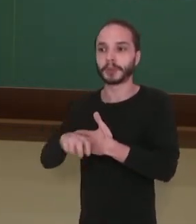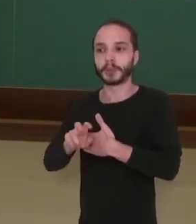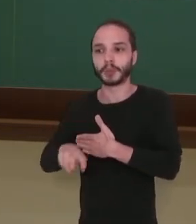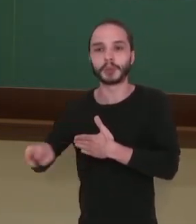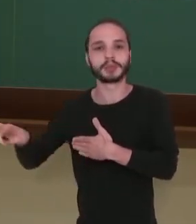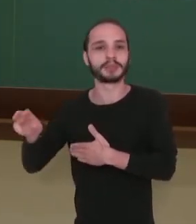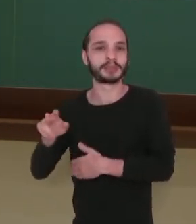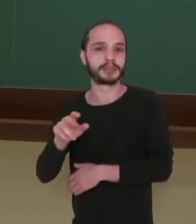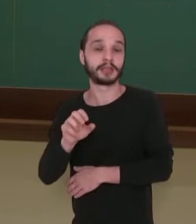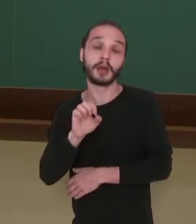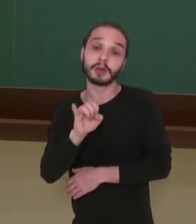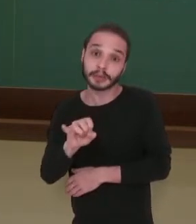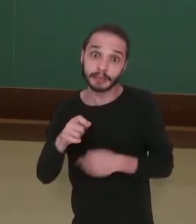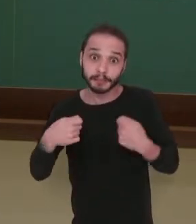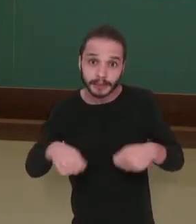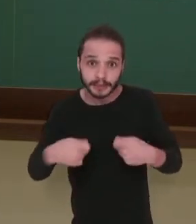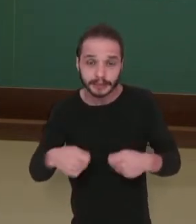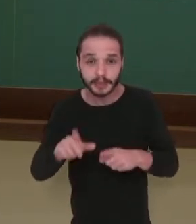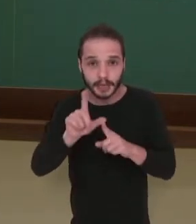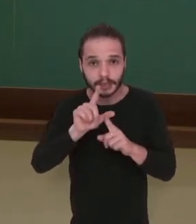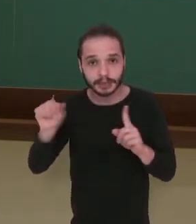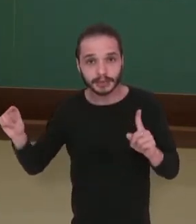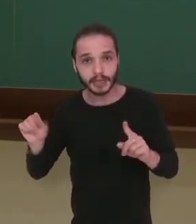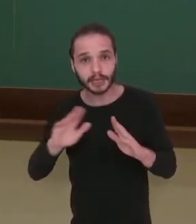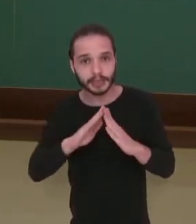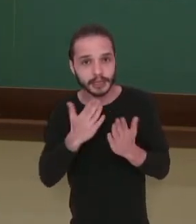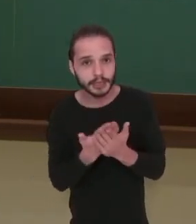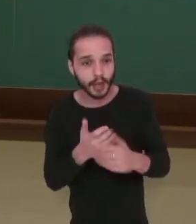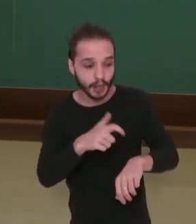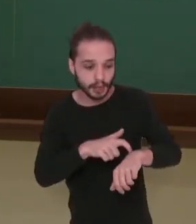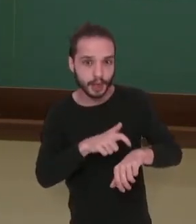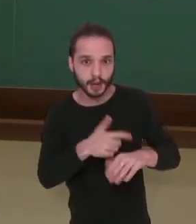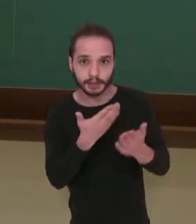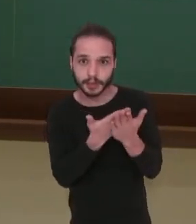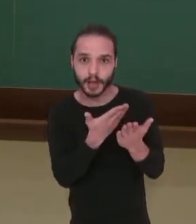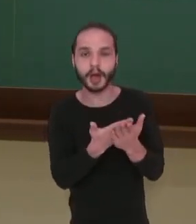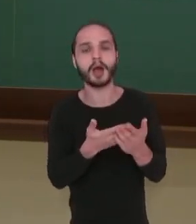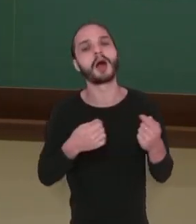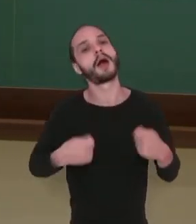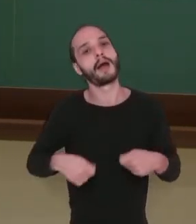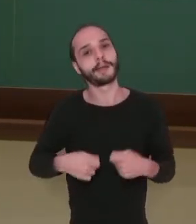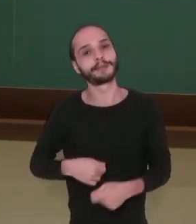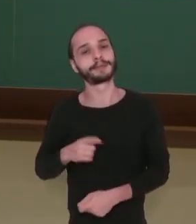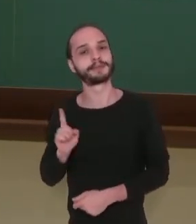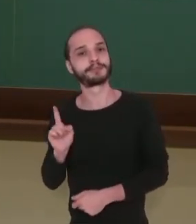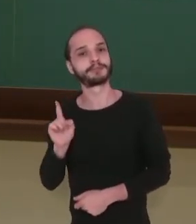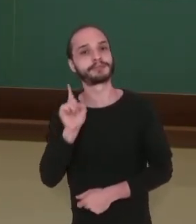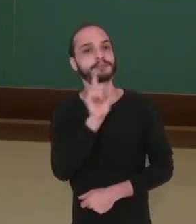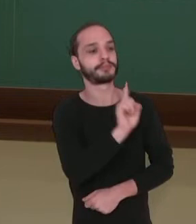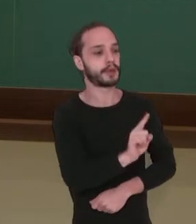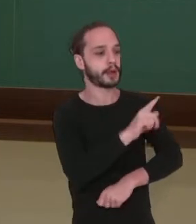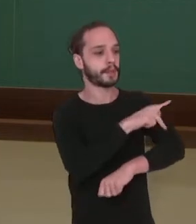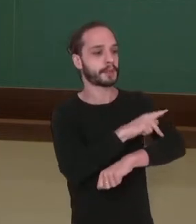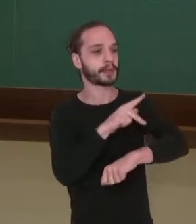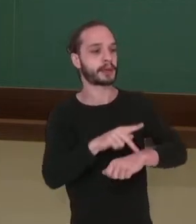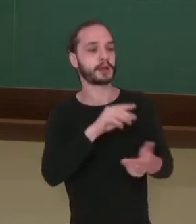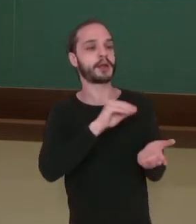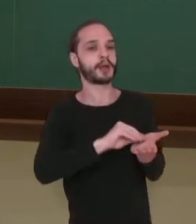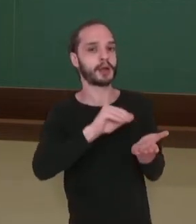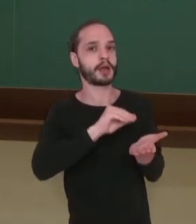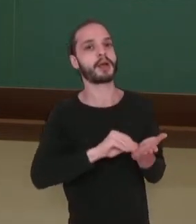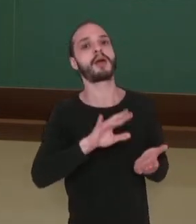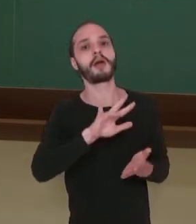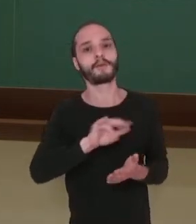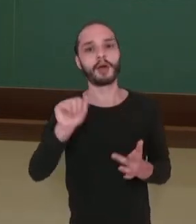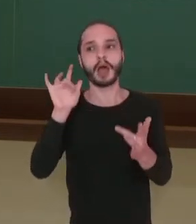você precisa, por algum motivo, sair da escola dentro do horário escolar, você deve dirigir-se ao pedagógico, à secretaria, que entrarão em contato